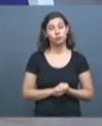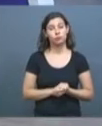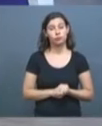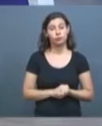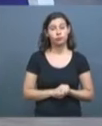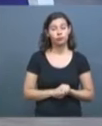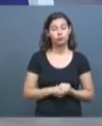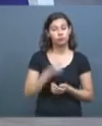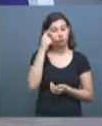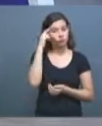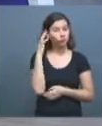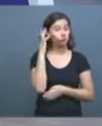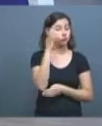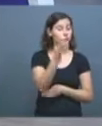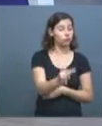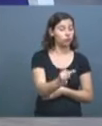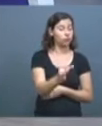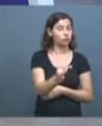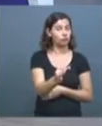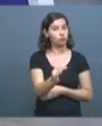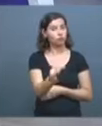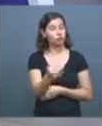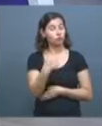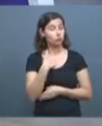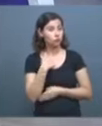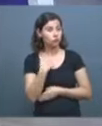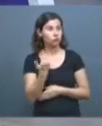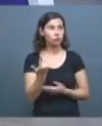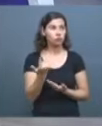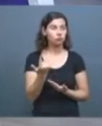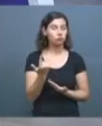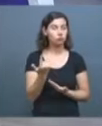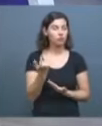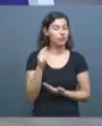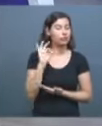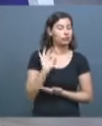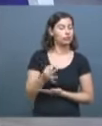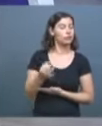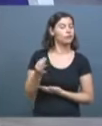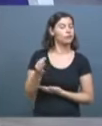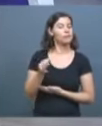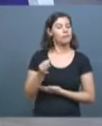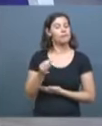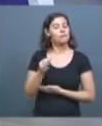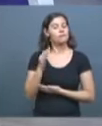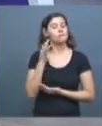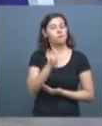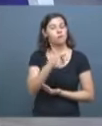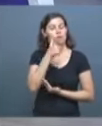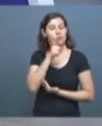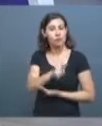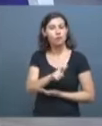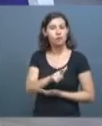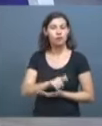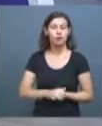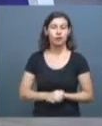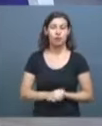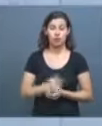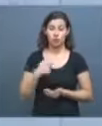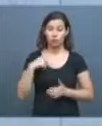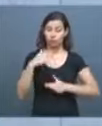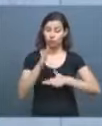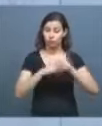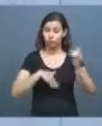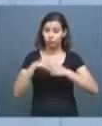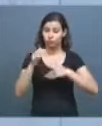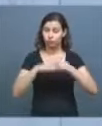olhar para o futuro e pensar, eu tenho certeza que as coisas vão sair, né, de que a minha vida profissional vai